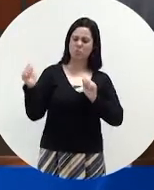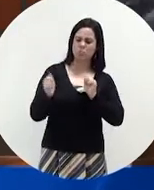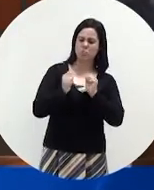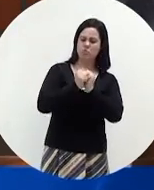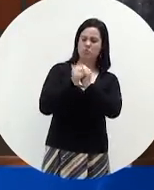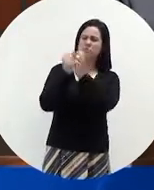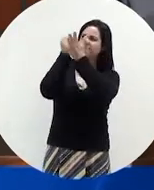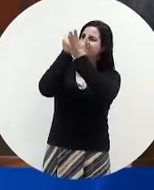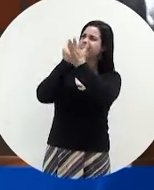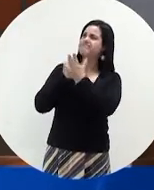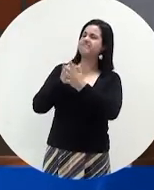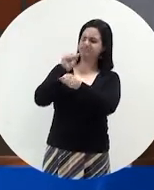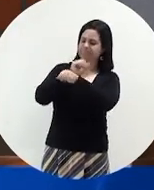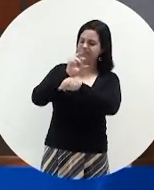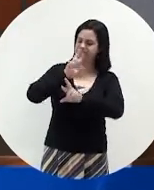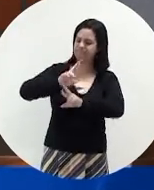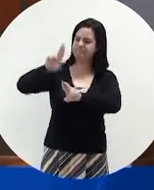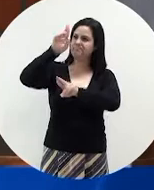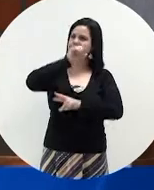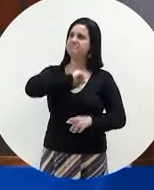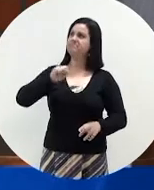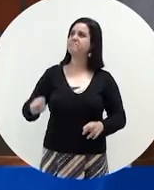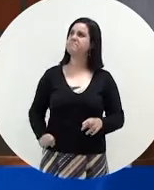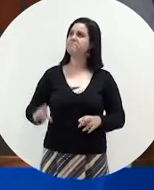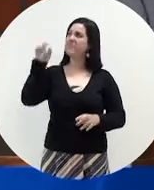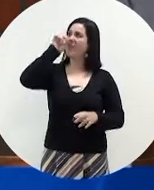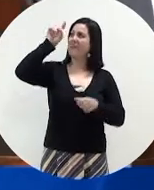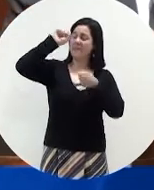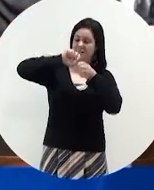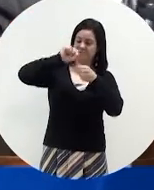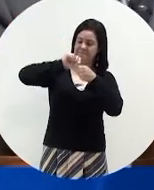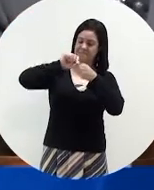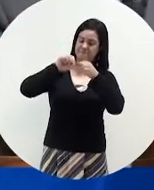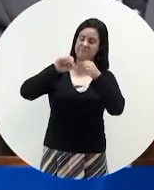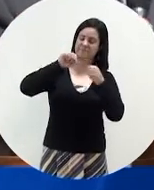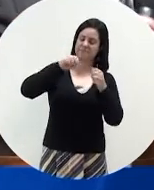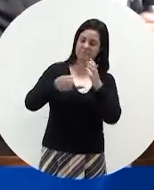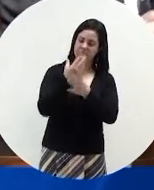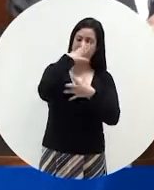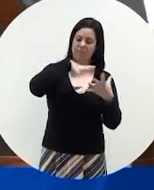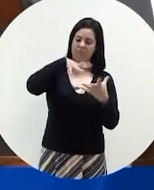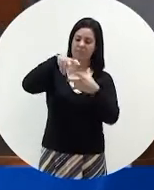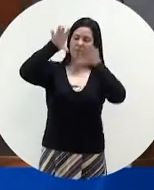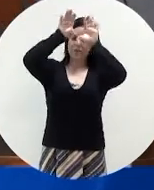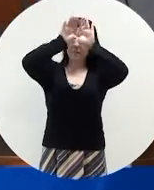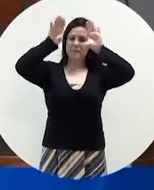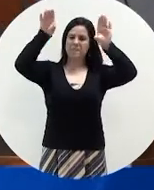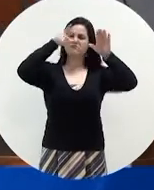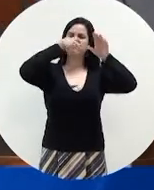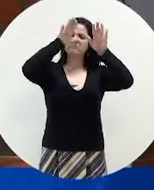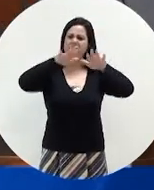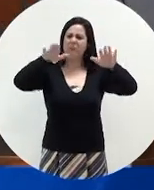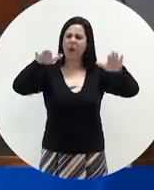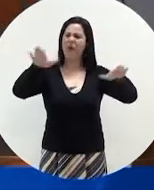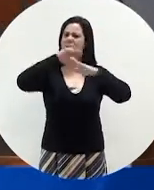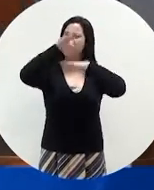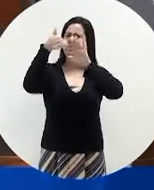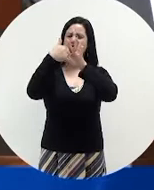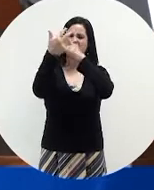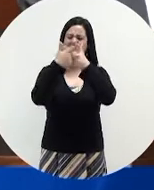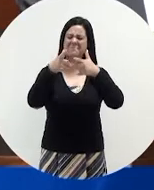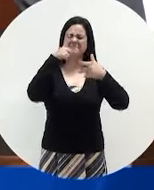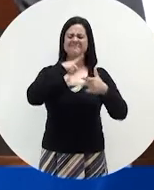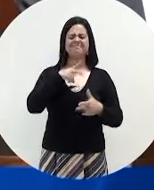afirmando, existe um Criador. Salmo 146, 5, bem-aventurado aquele que tem o Deus de Jacó